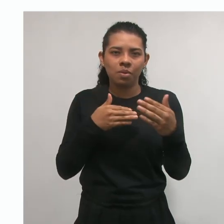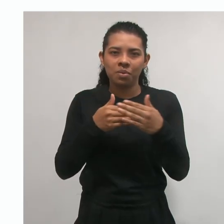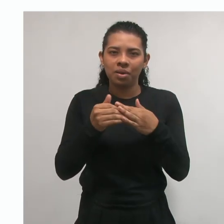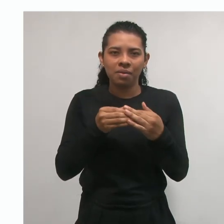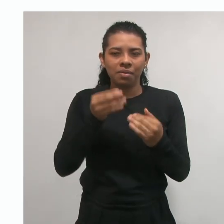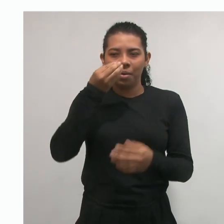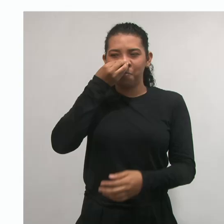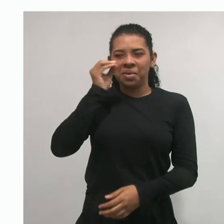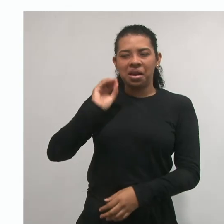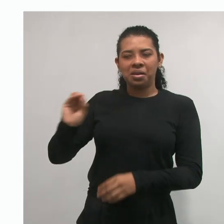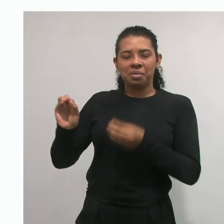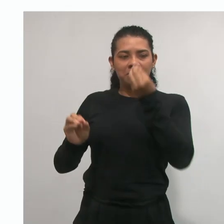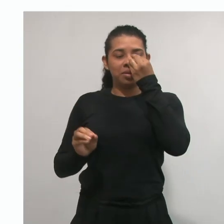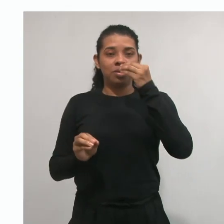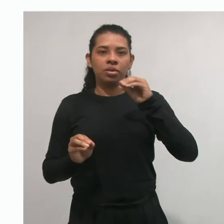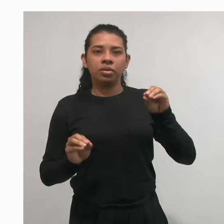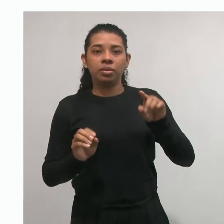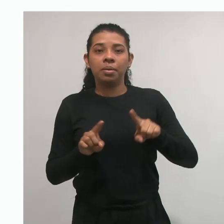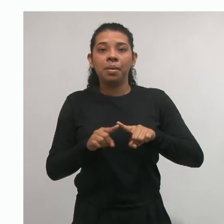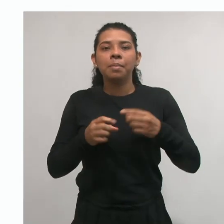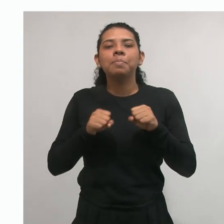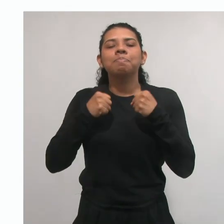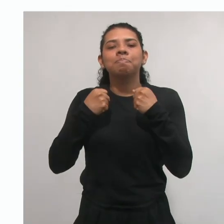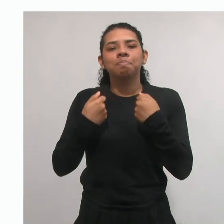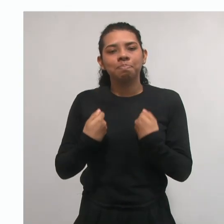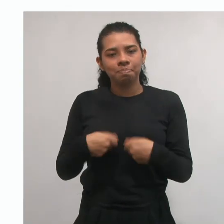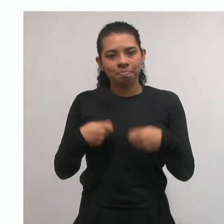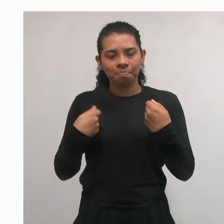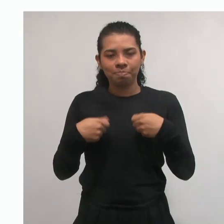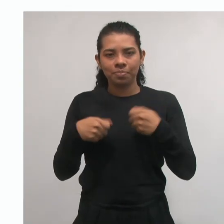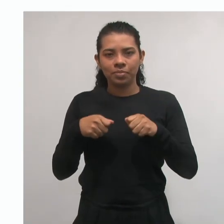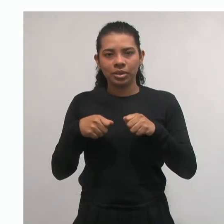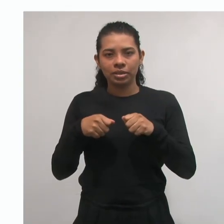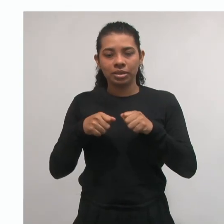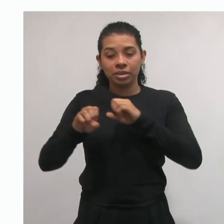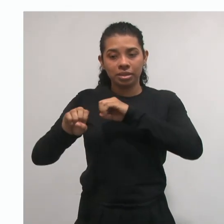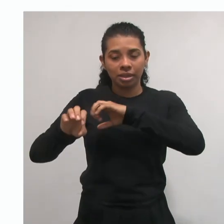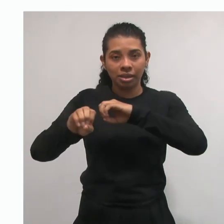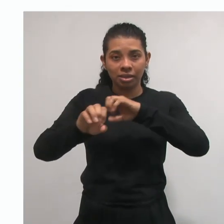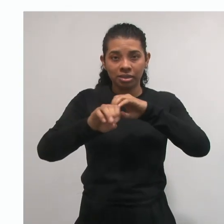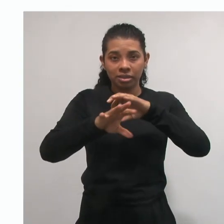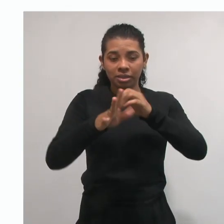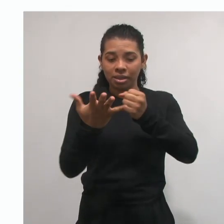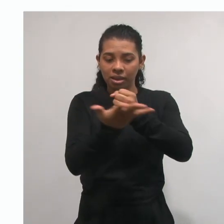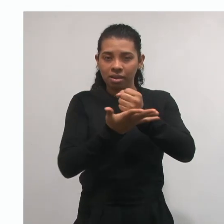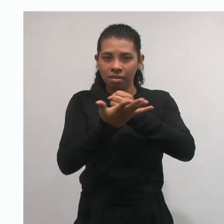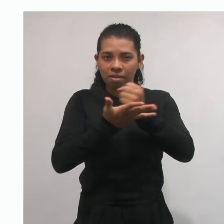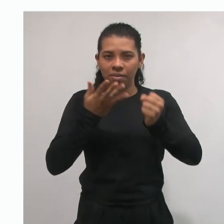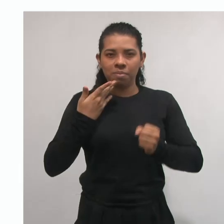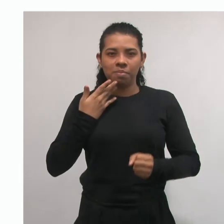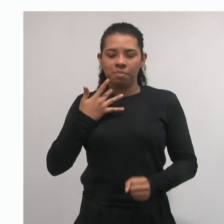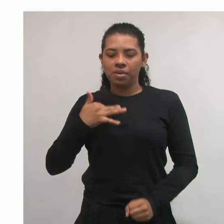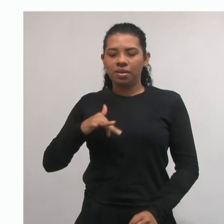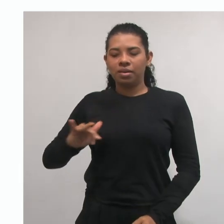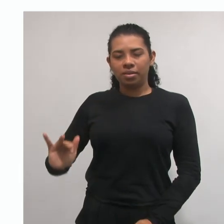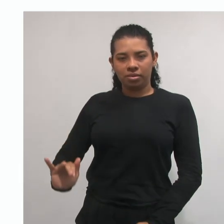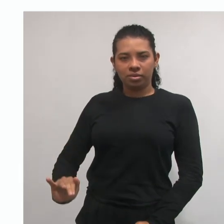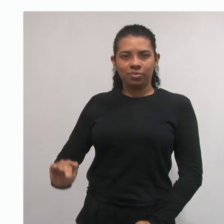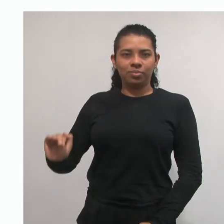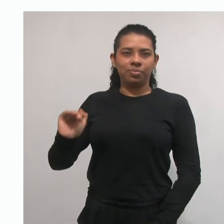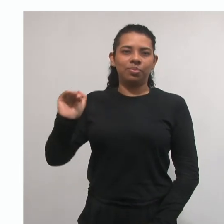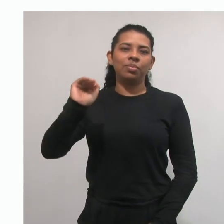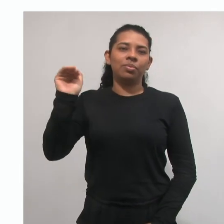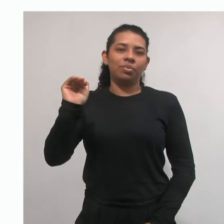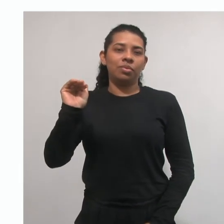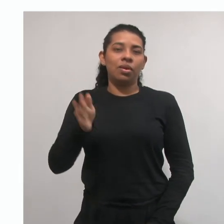de discriminação e de desrespeito podem e devem ser tratados já nessa educação básica